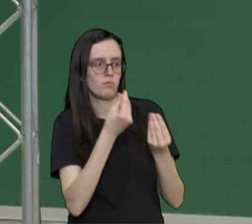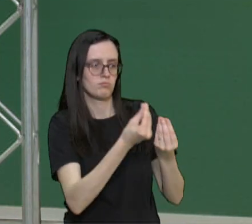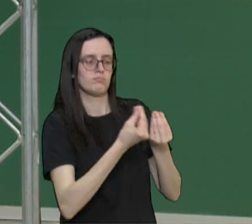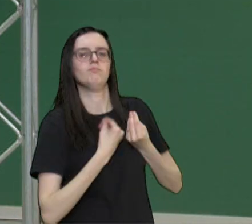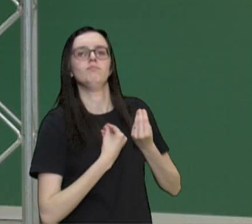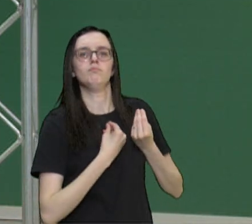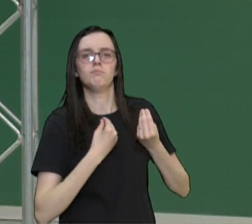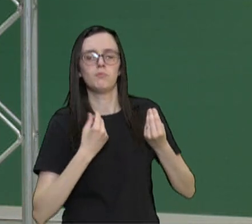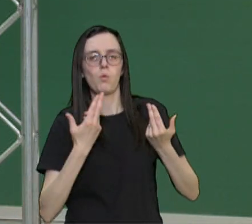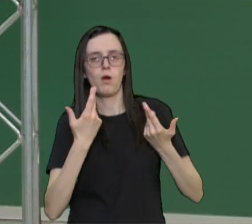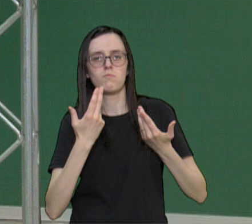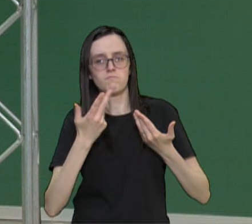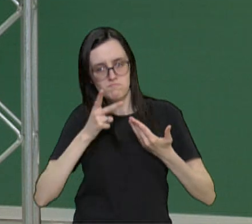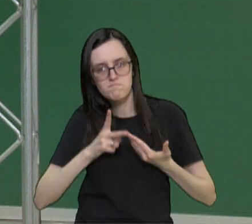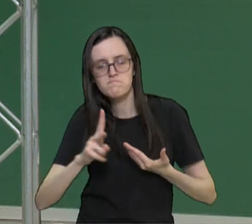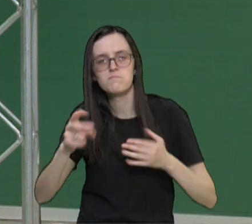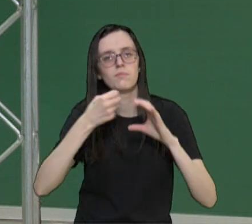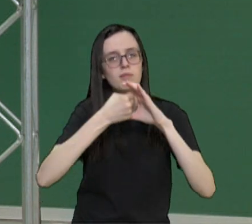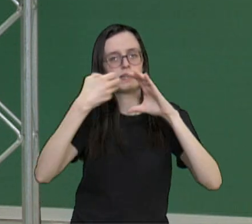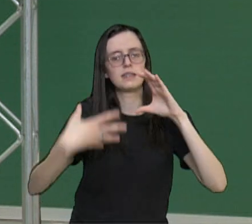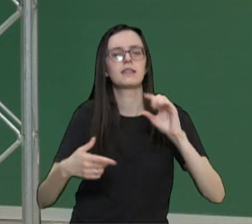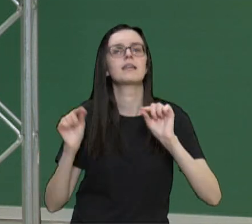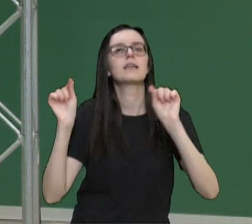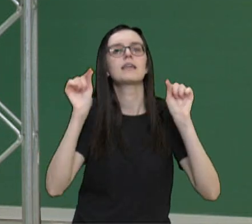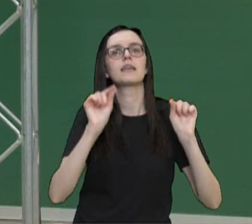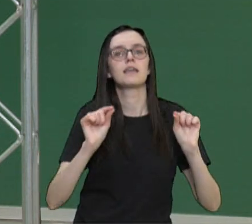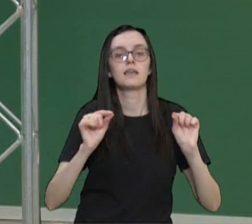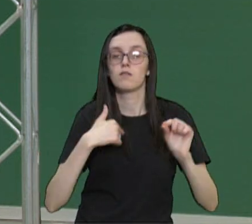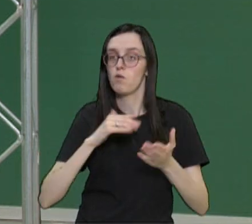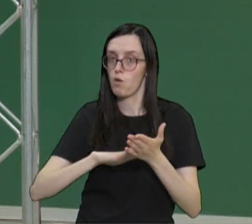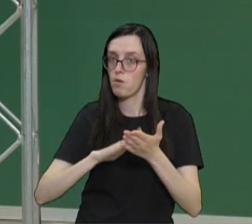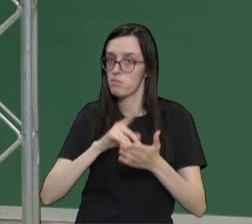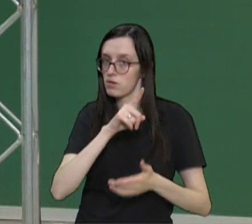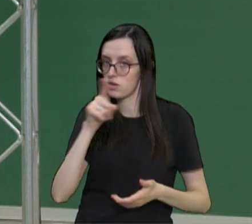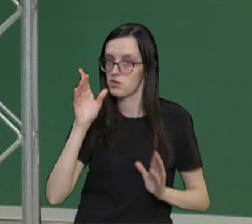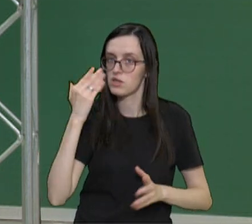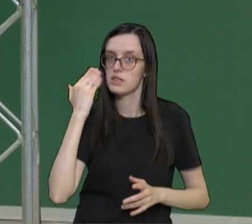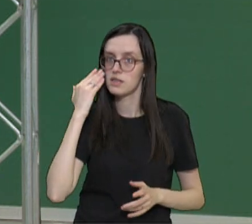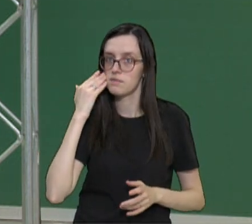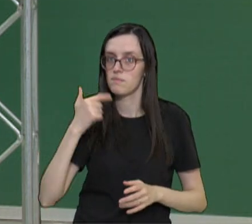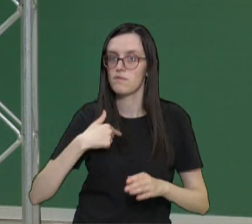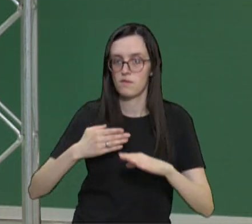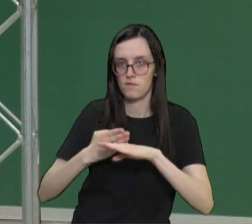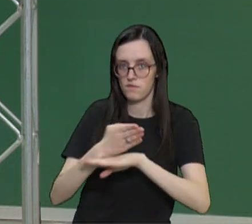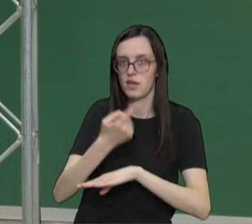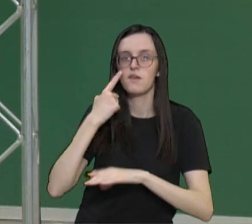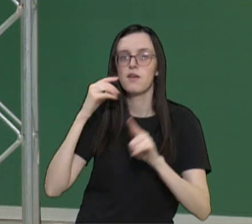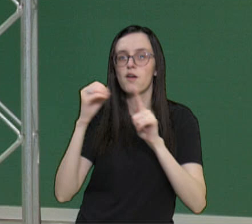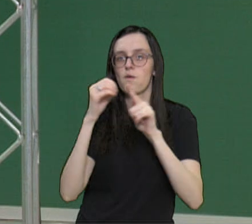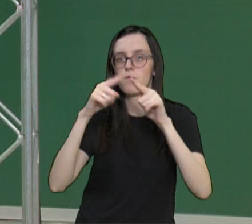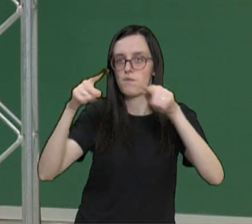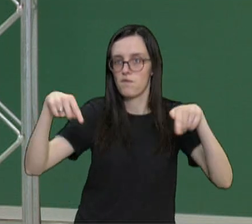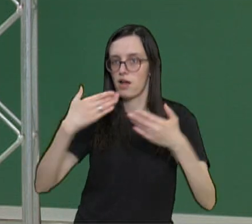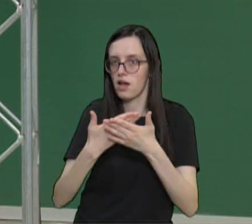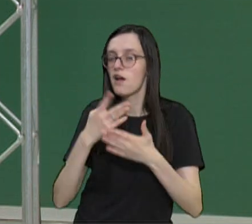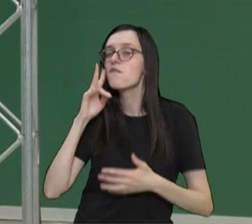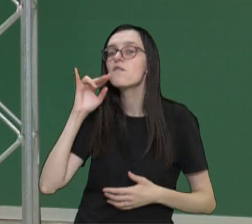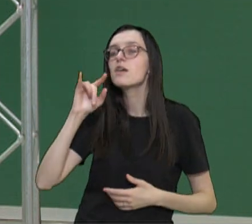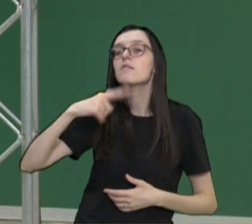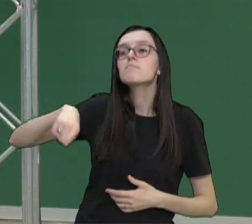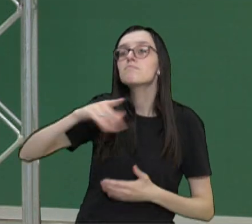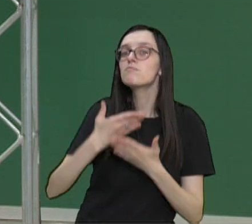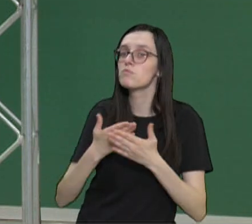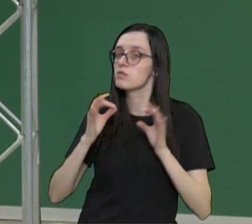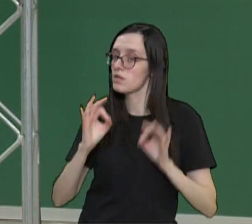ou só deixaram passar, avançaram a aula? Vou cobrar isso depois, lá vou entrar no Classroom lá para ver se vocês estudaram